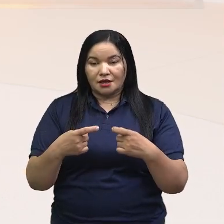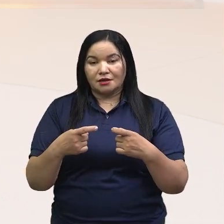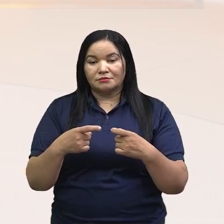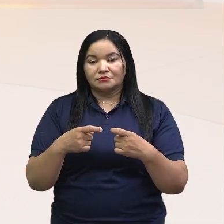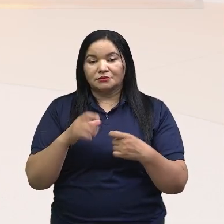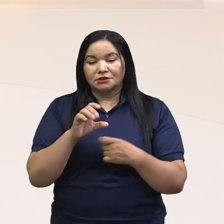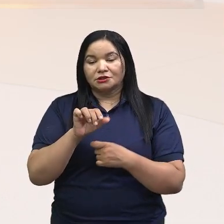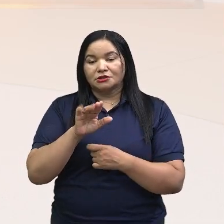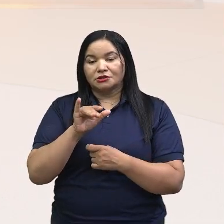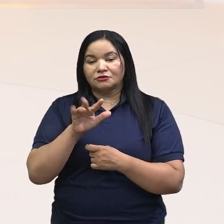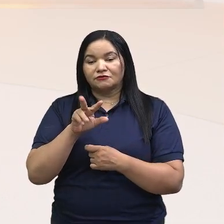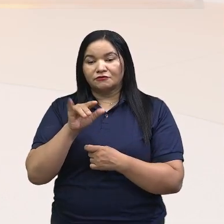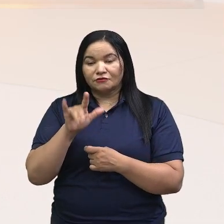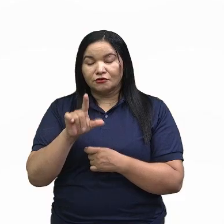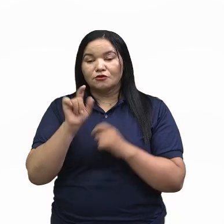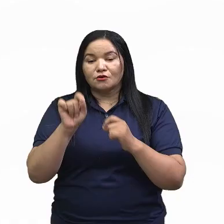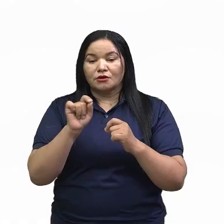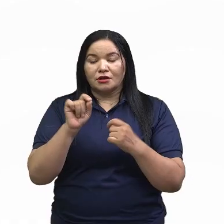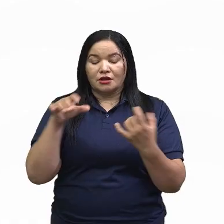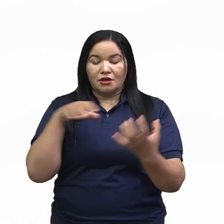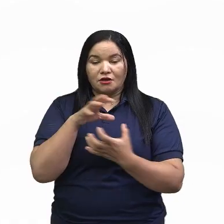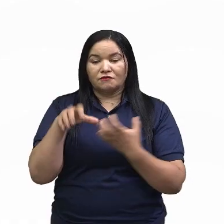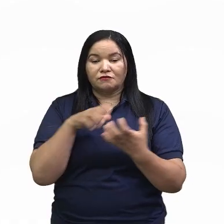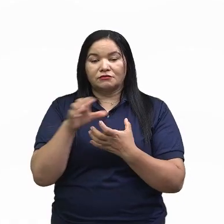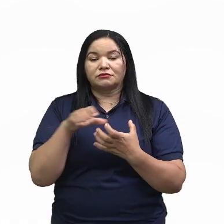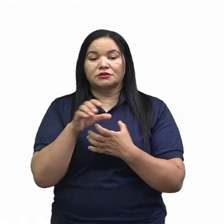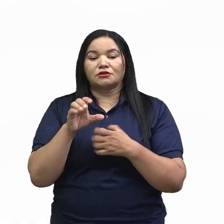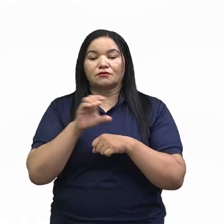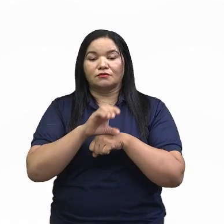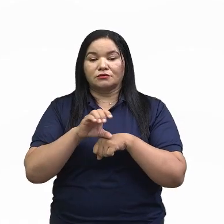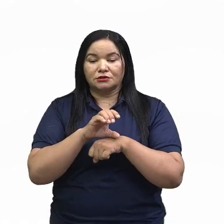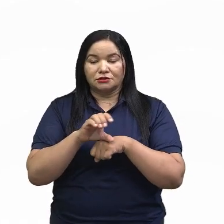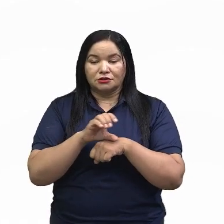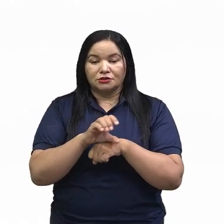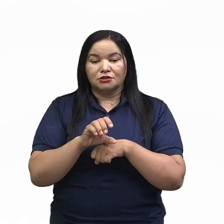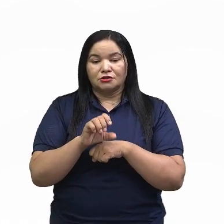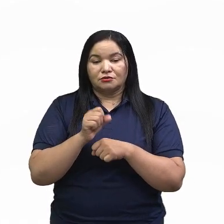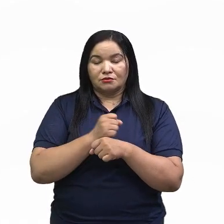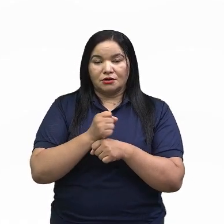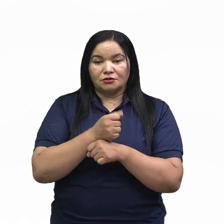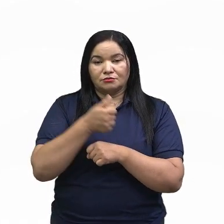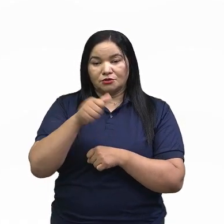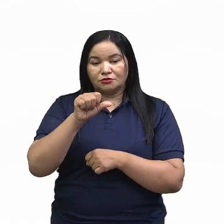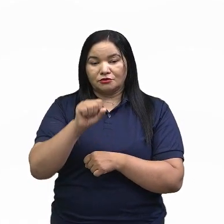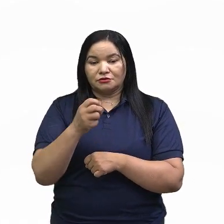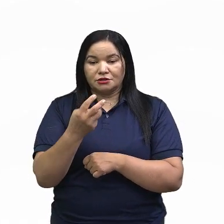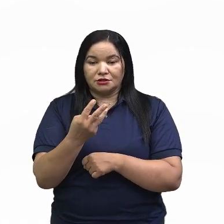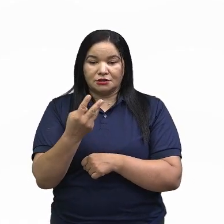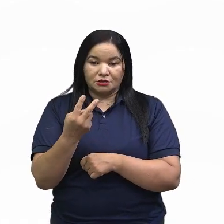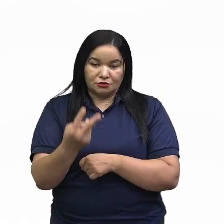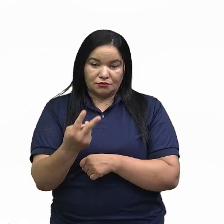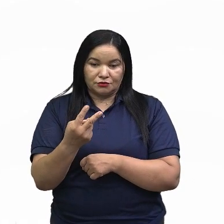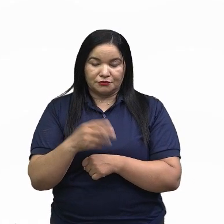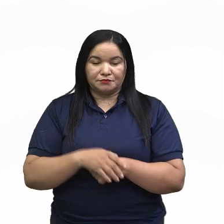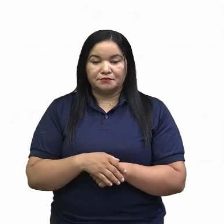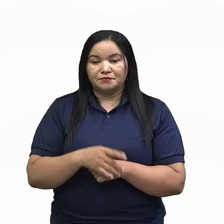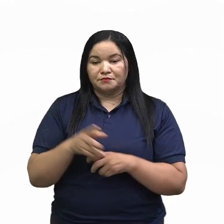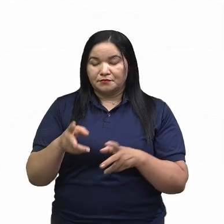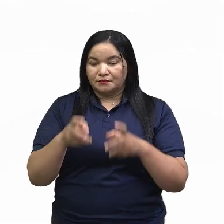como a Revolução Constitucionalista de 32. Aqui você percebe na sua tela, né,